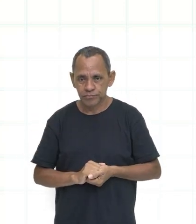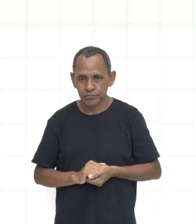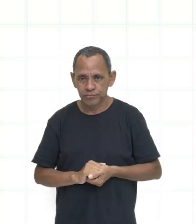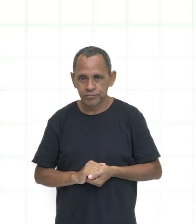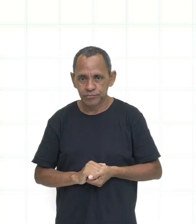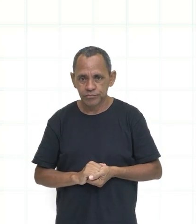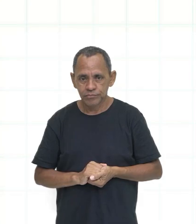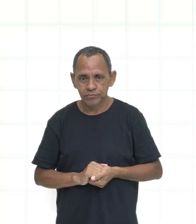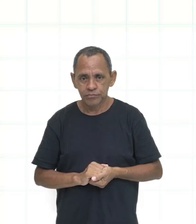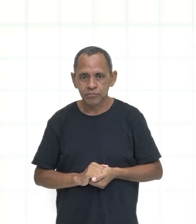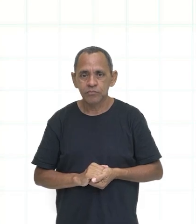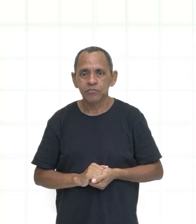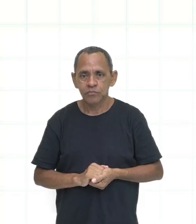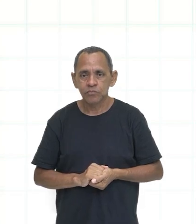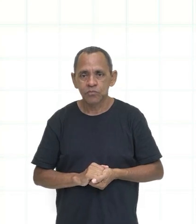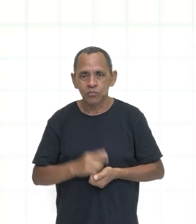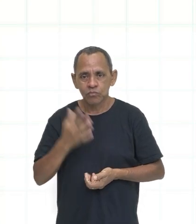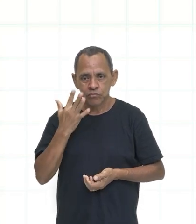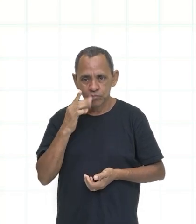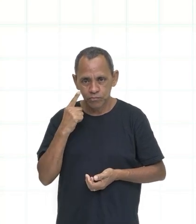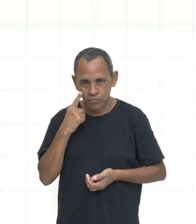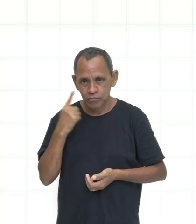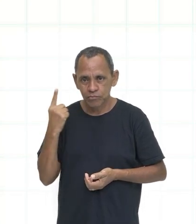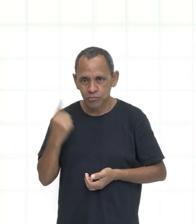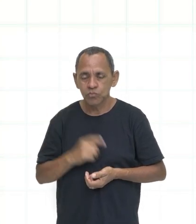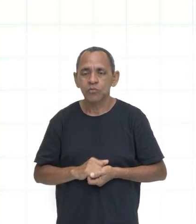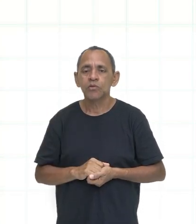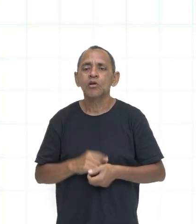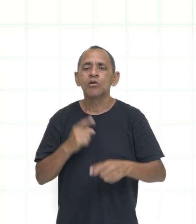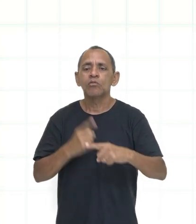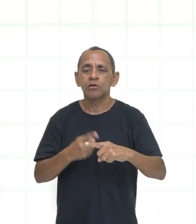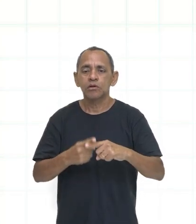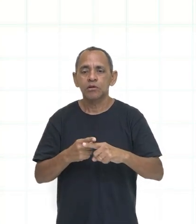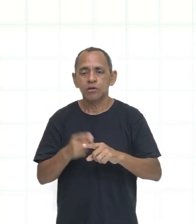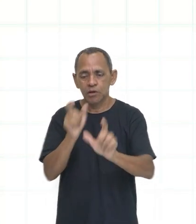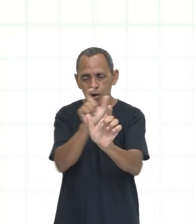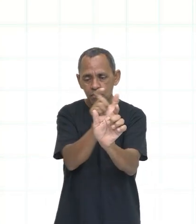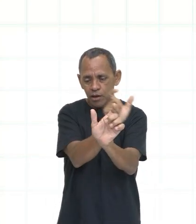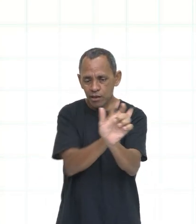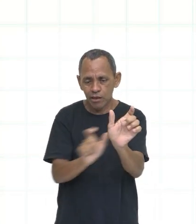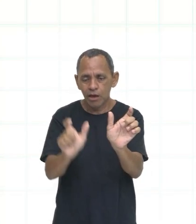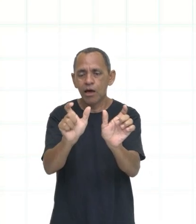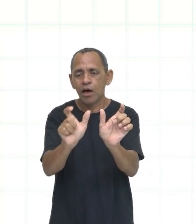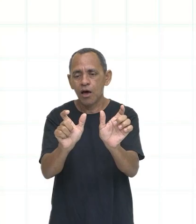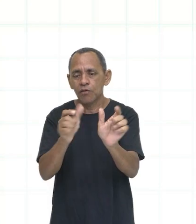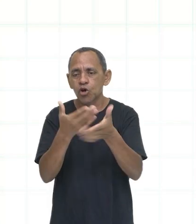artigo indefinido aqui também, porque a palavra, na sequência, começa com som de